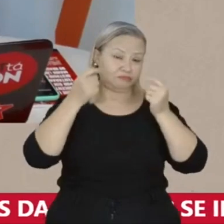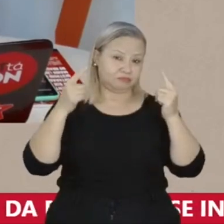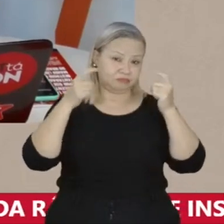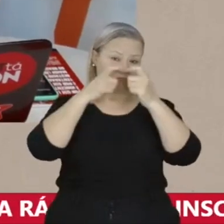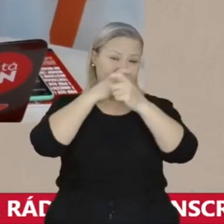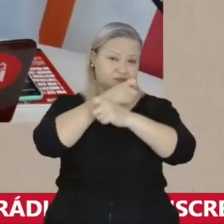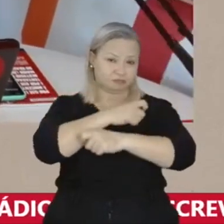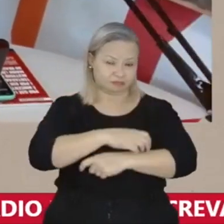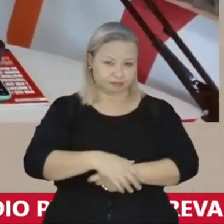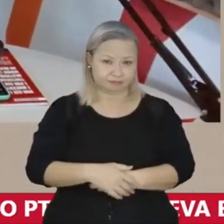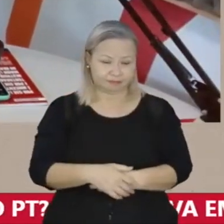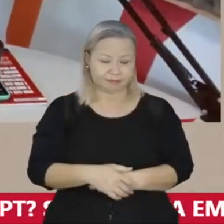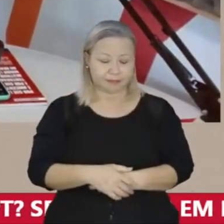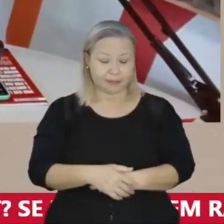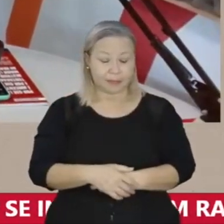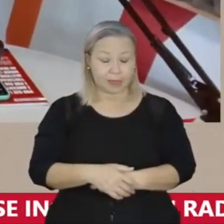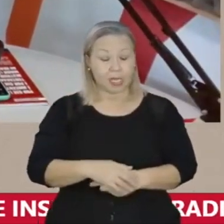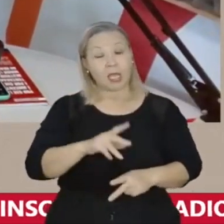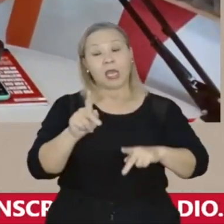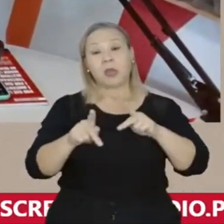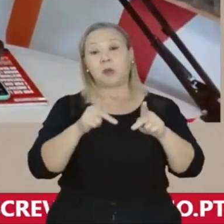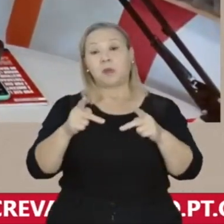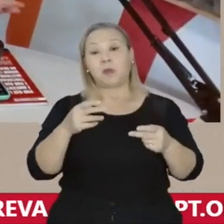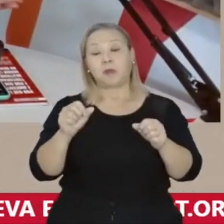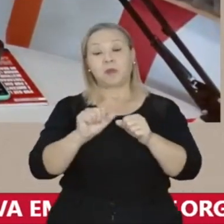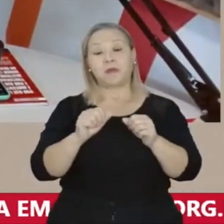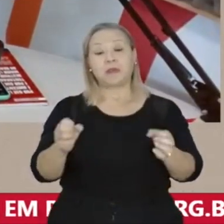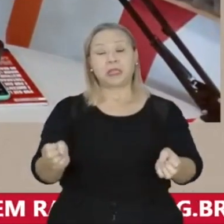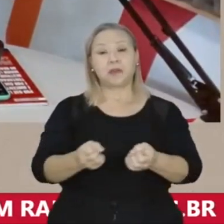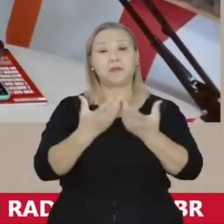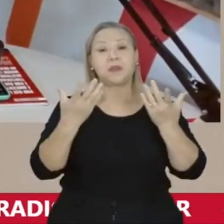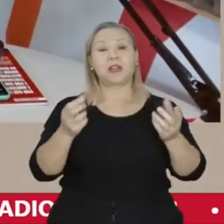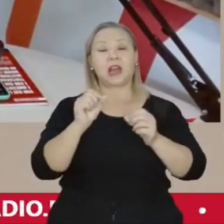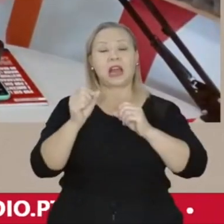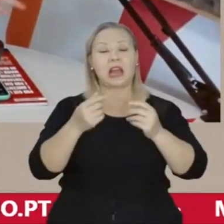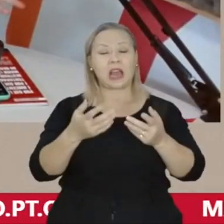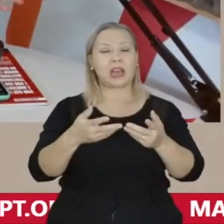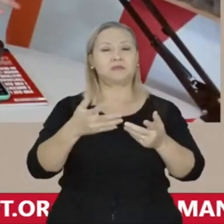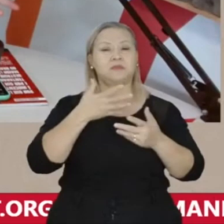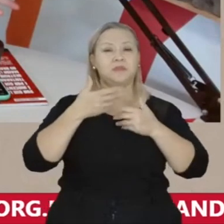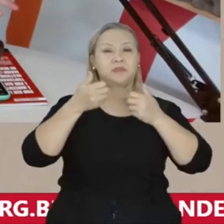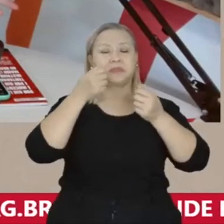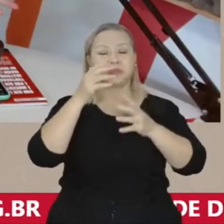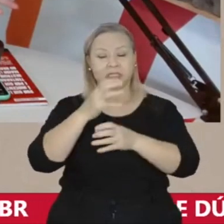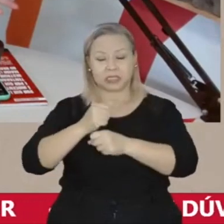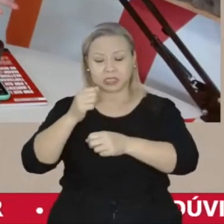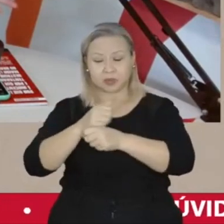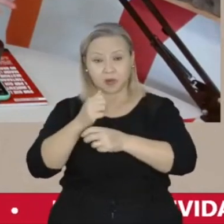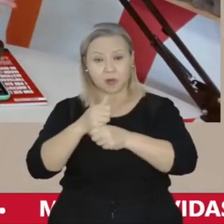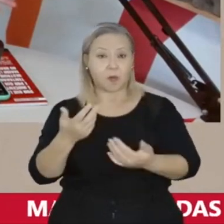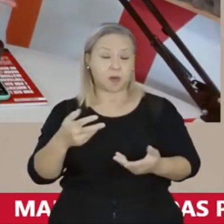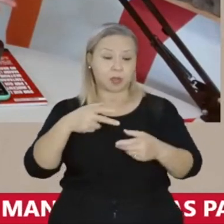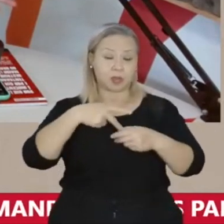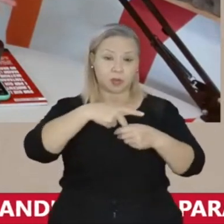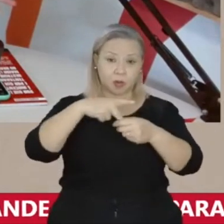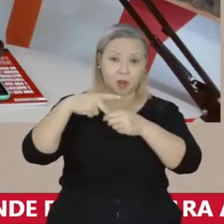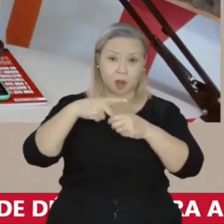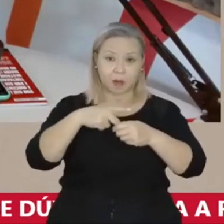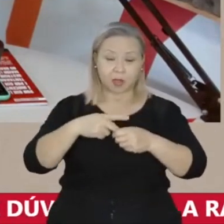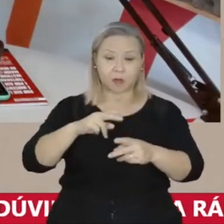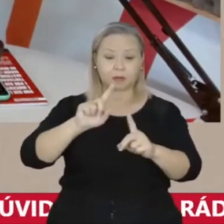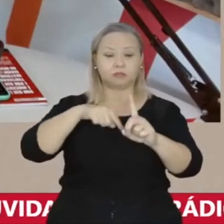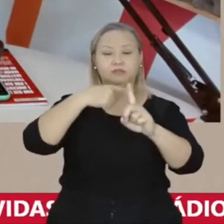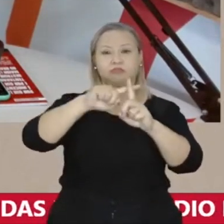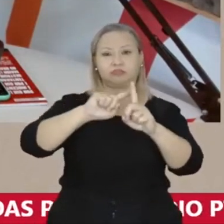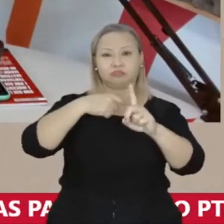E quando o povo está assim, quase operando milagre, né, para equilibrar contas, a Petrobras anuncia mais esse aumento no preço dos combustíveis.